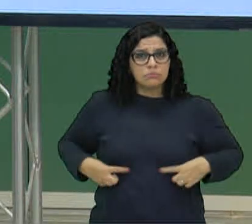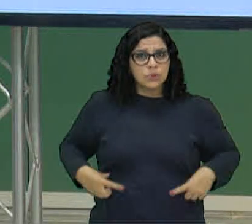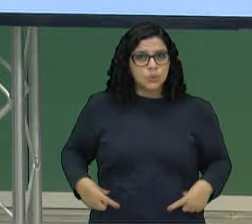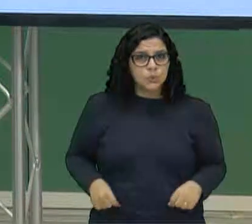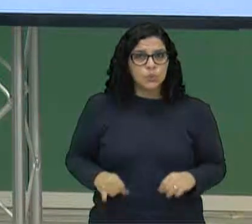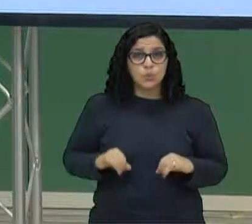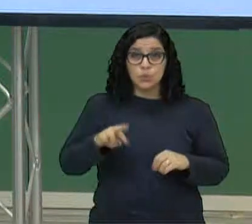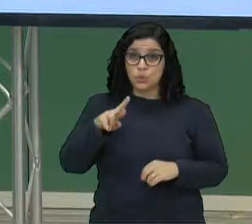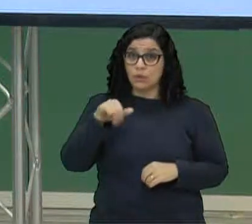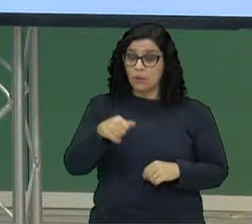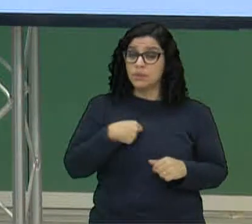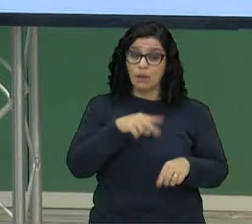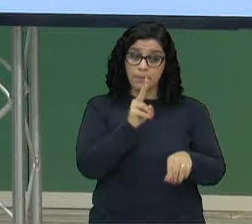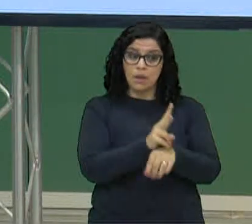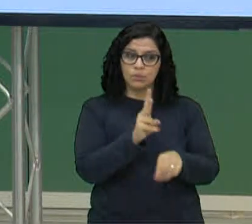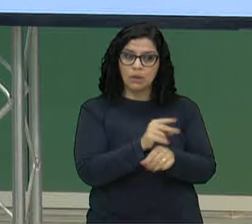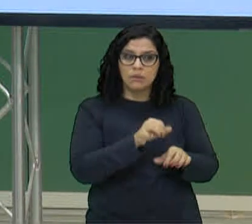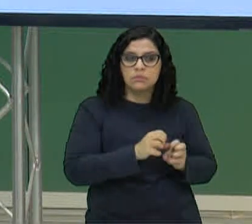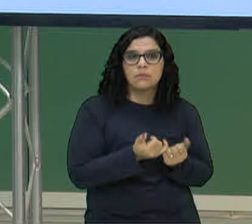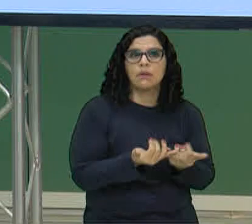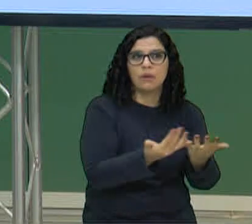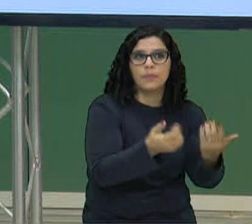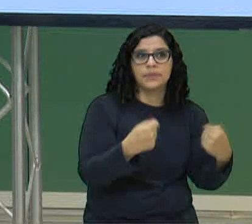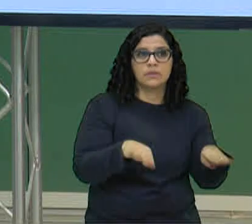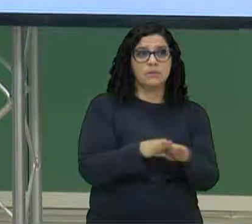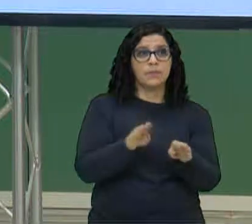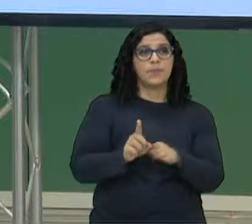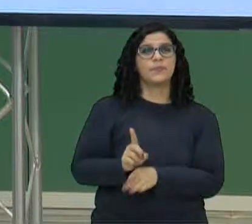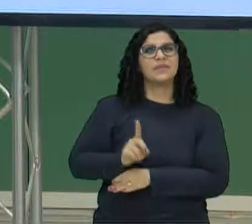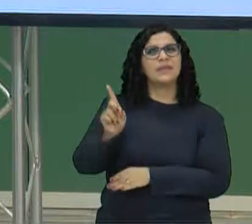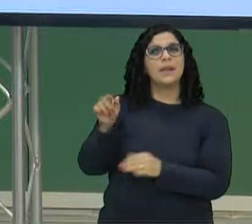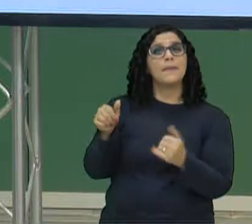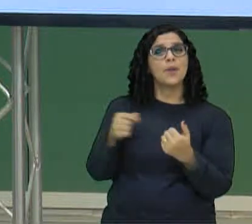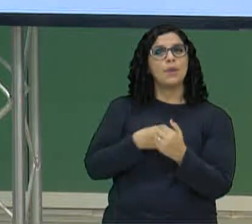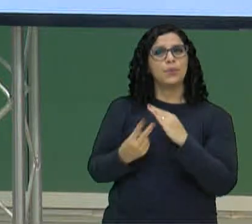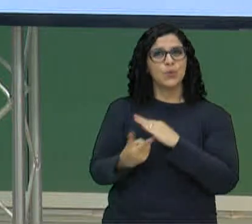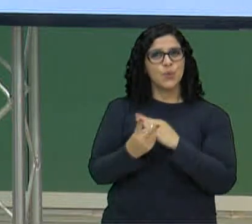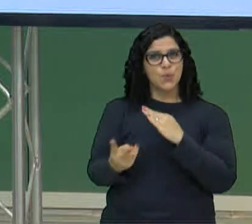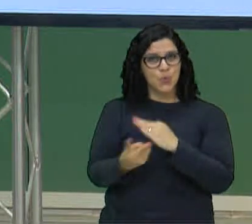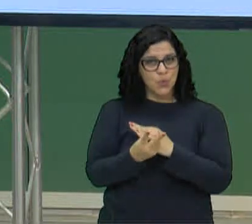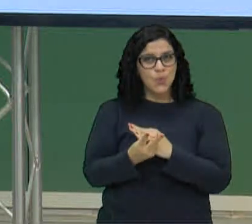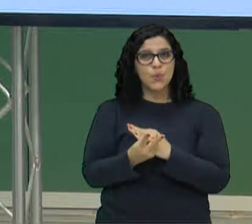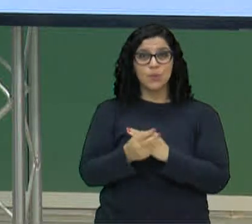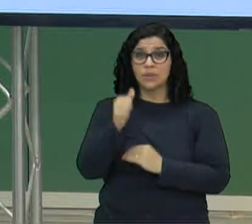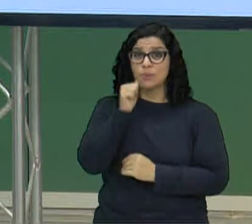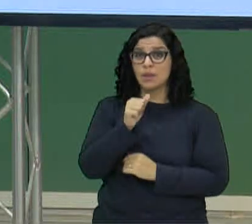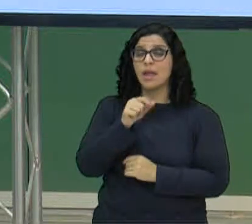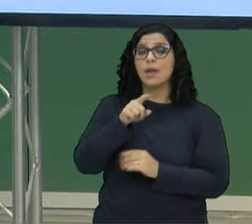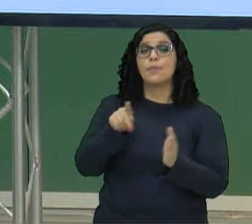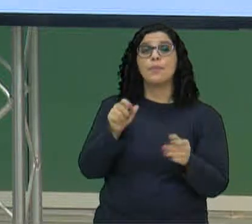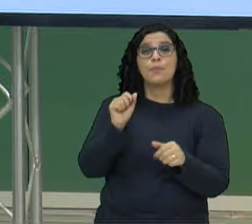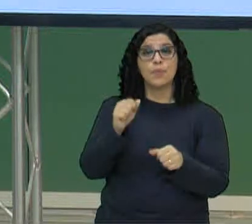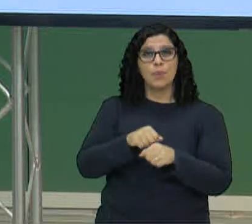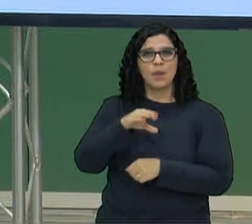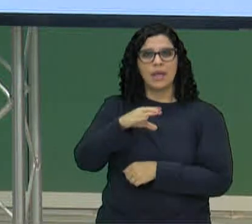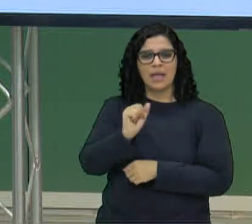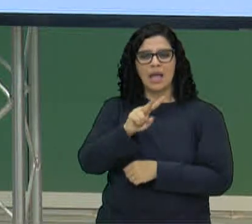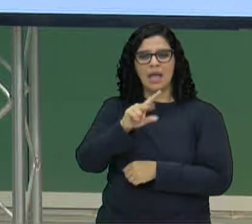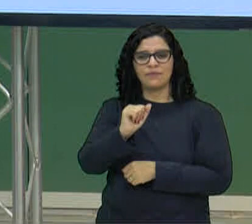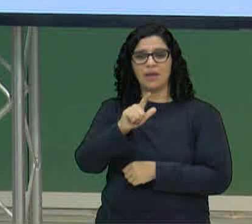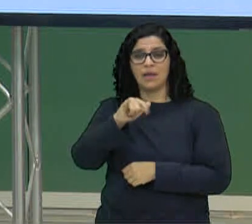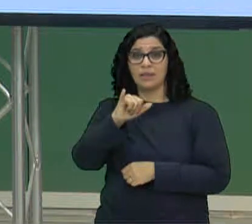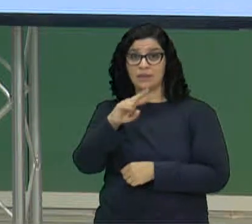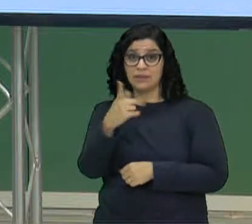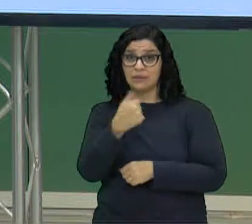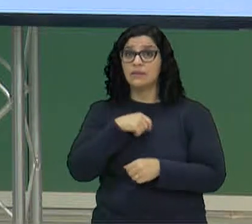complexo. Cuida da sua pastagem aí. Algo aqui, de certa forma, medicinal, principalmente para mulheres na menopausa, a cavalinha,